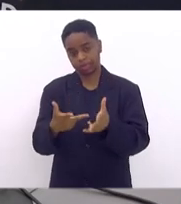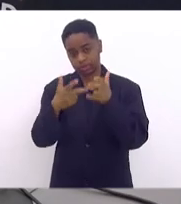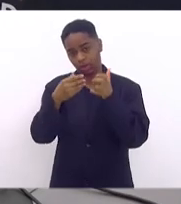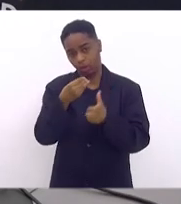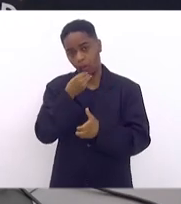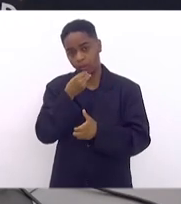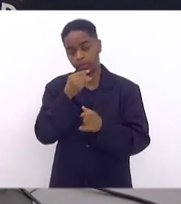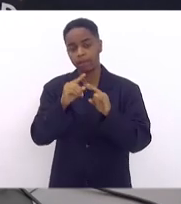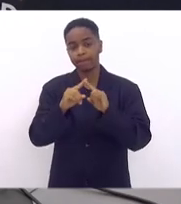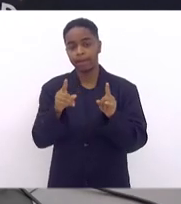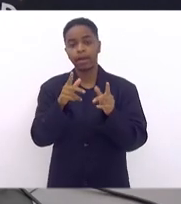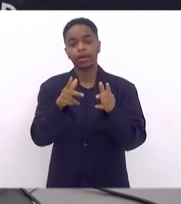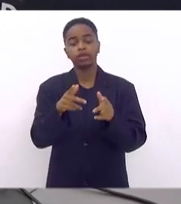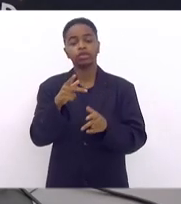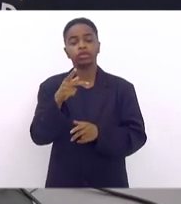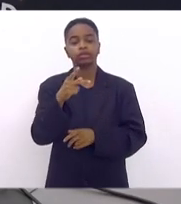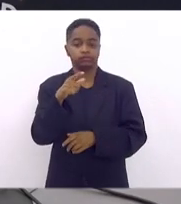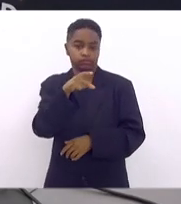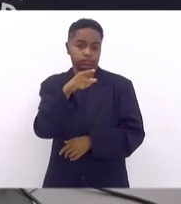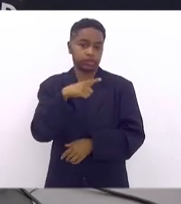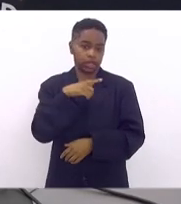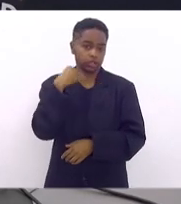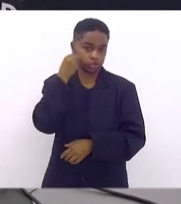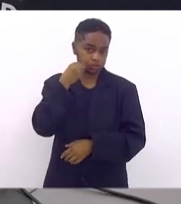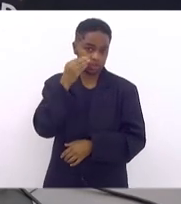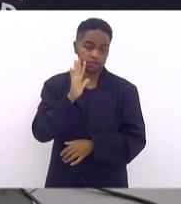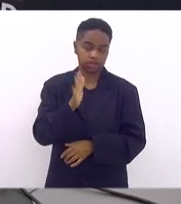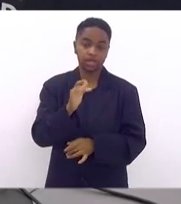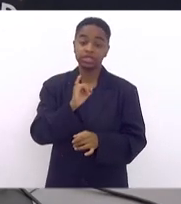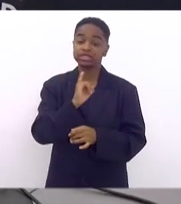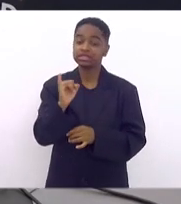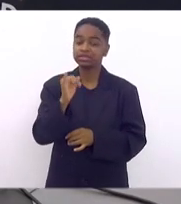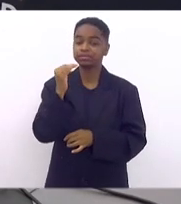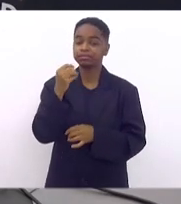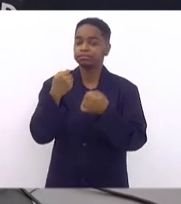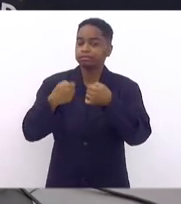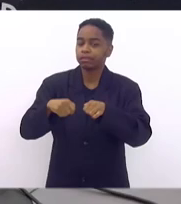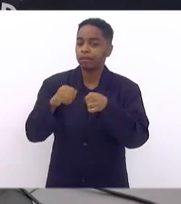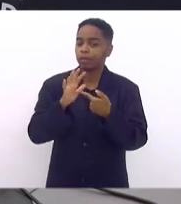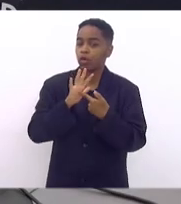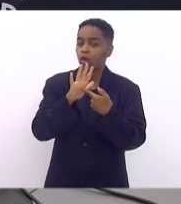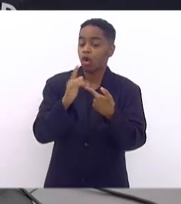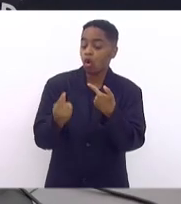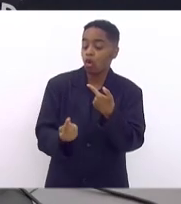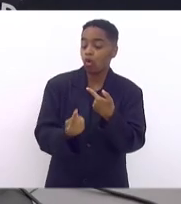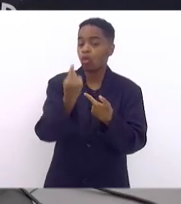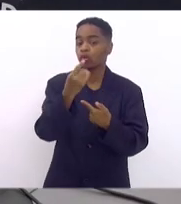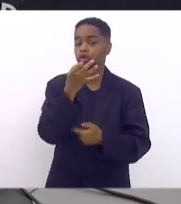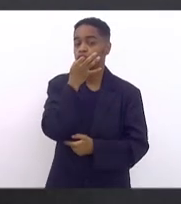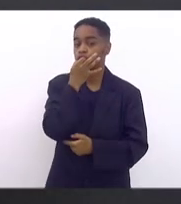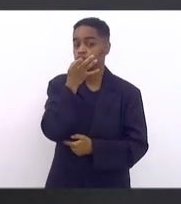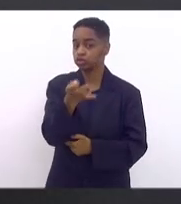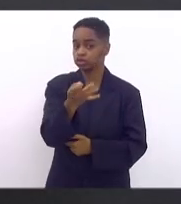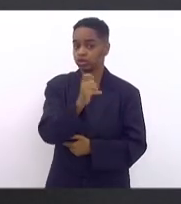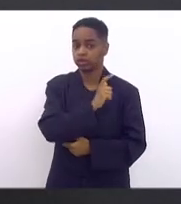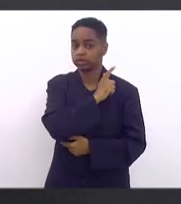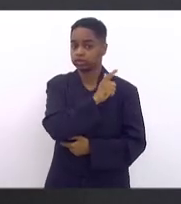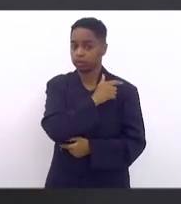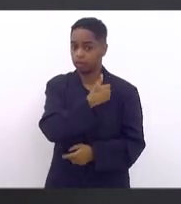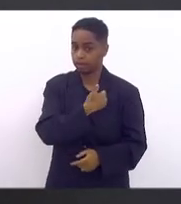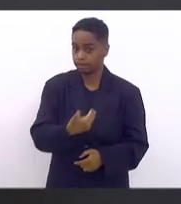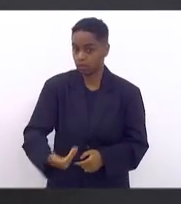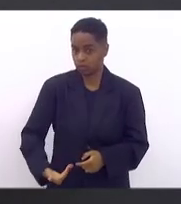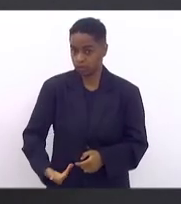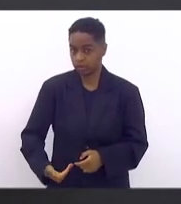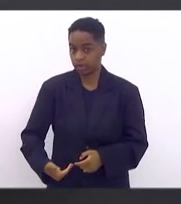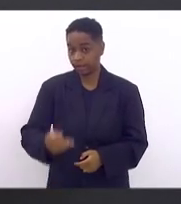a tua experiência, se você fosse apontar uma única sugestão ao gestor público, a